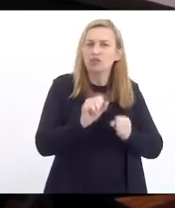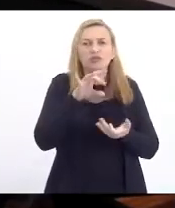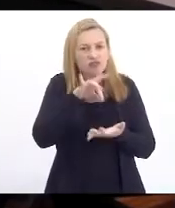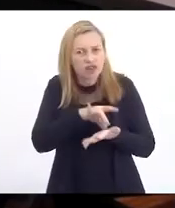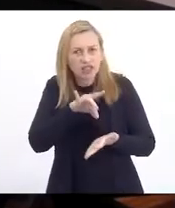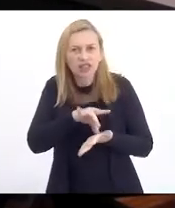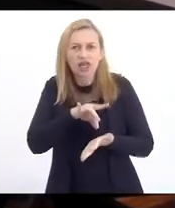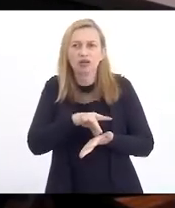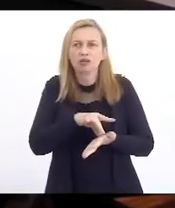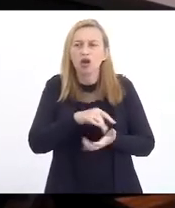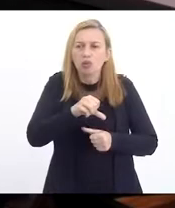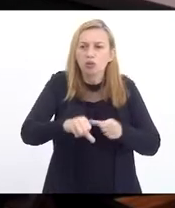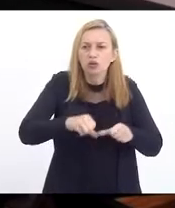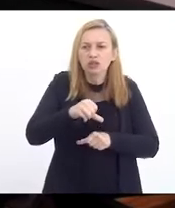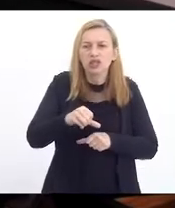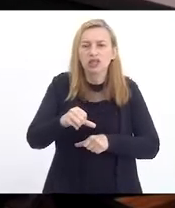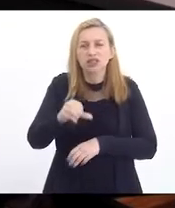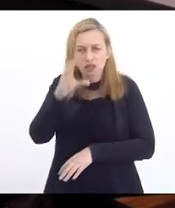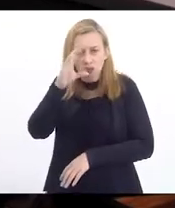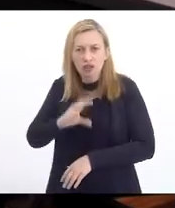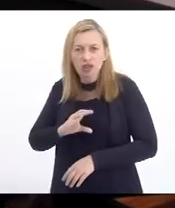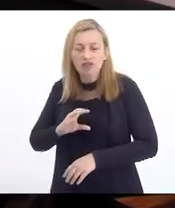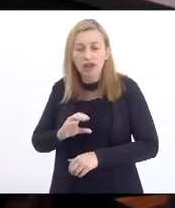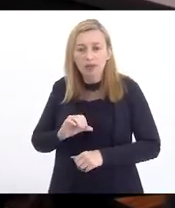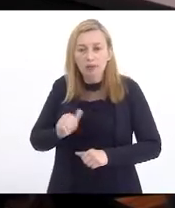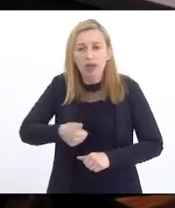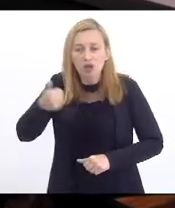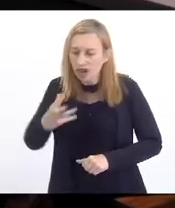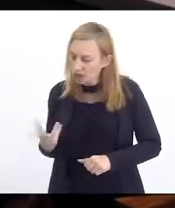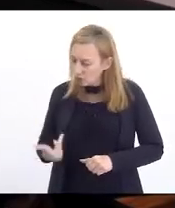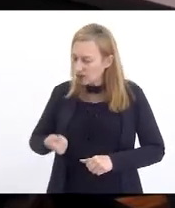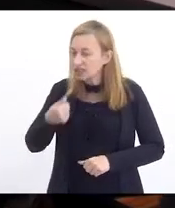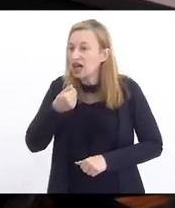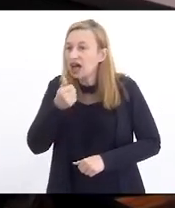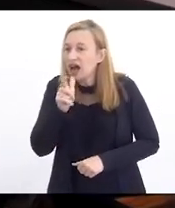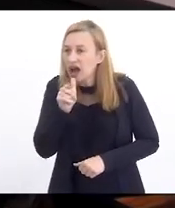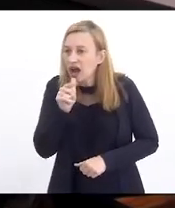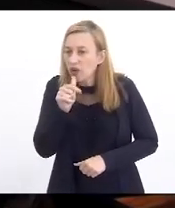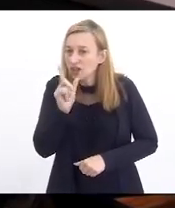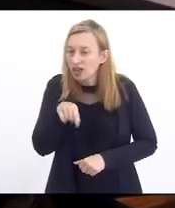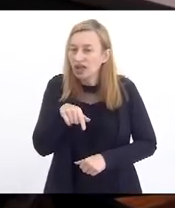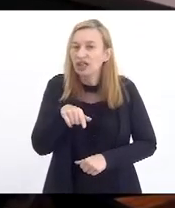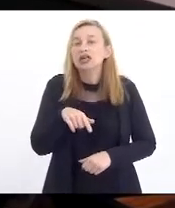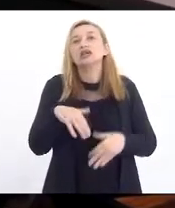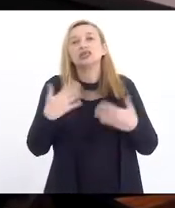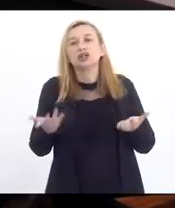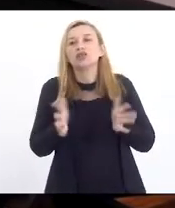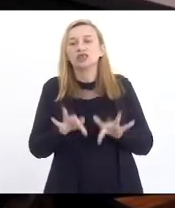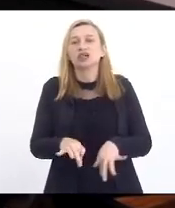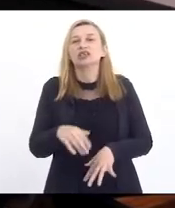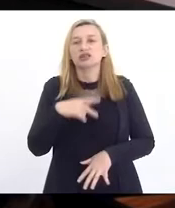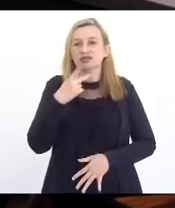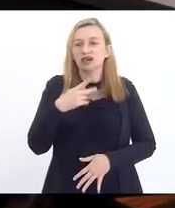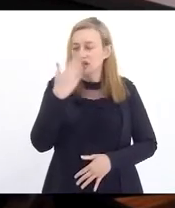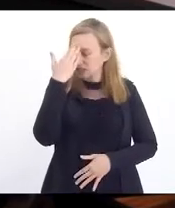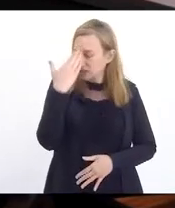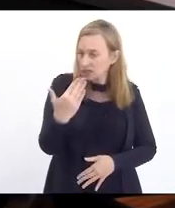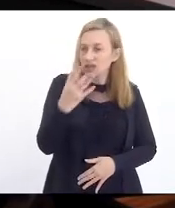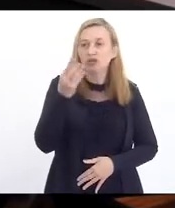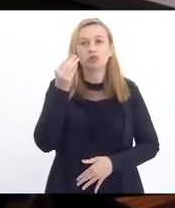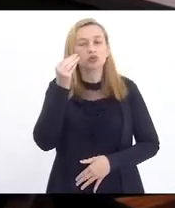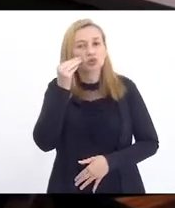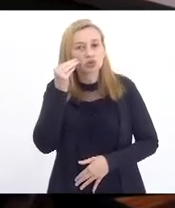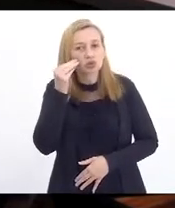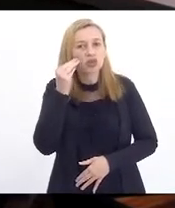realmente mudança de comportamento que vai repercutir na qualidade da água. Então, eu termino aqui a minha fala agradecendo muito a